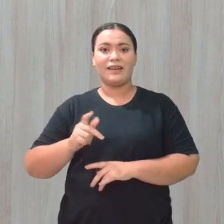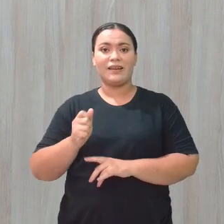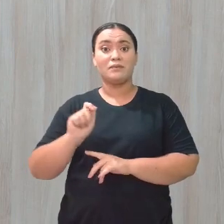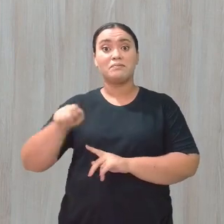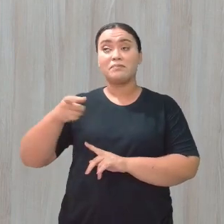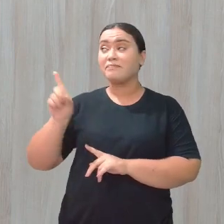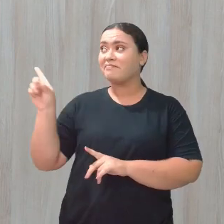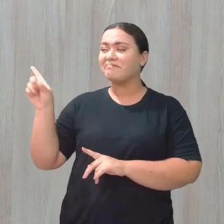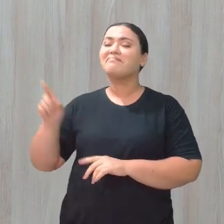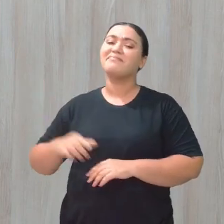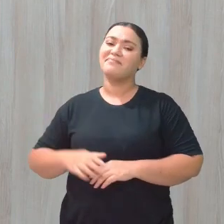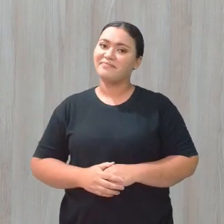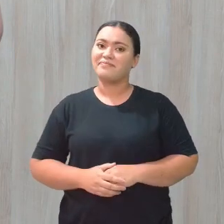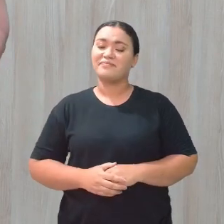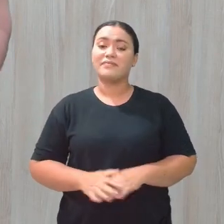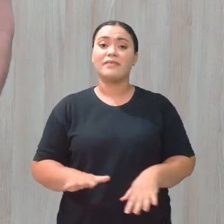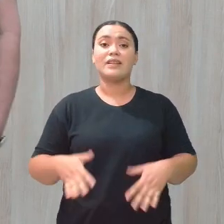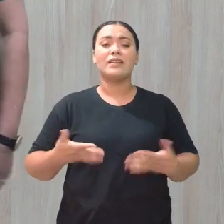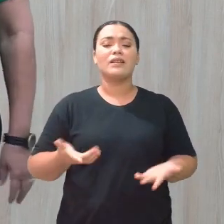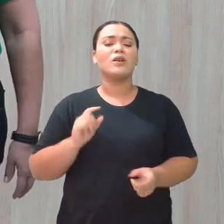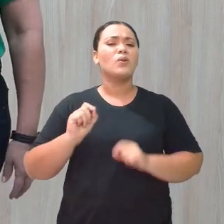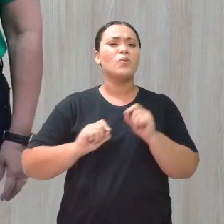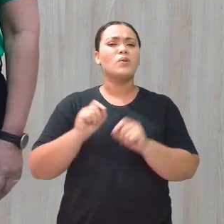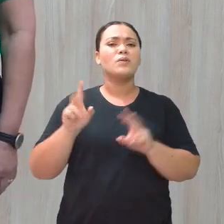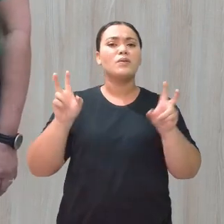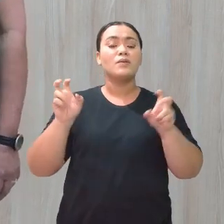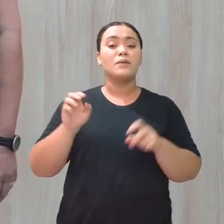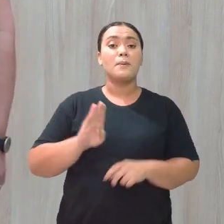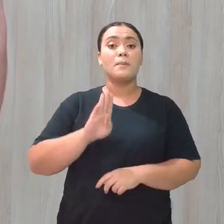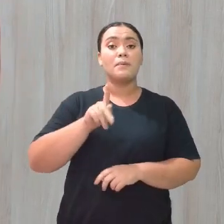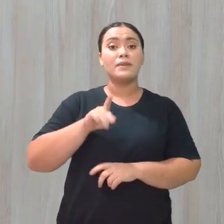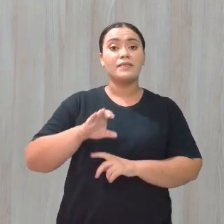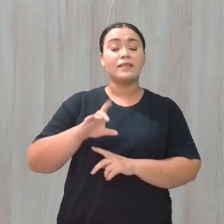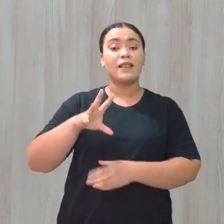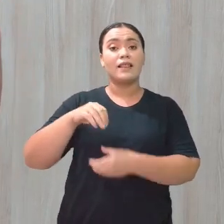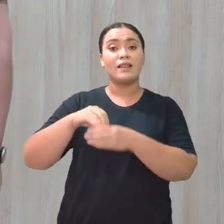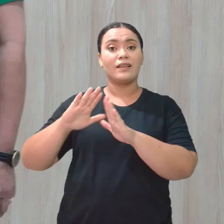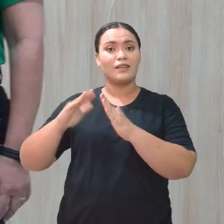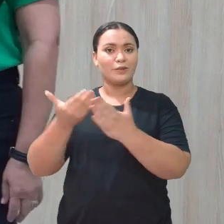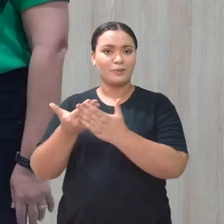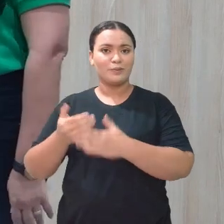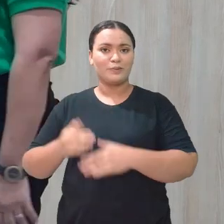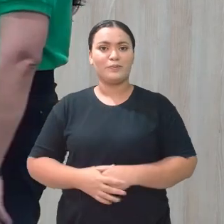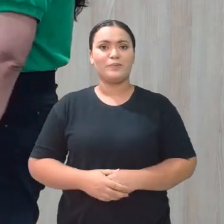esse, e hoje nós vamos falar sobre o BPC na escola.